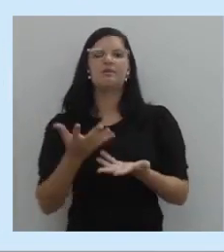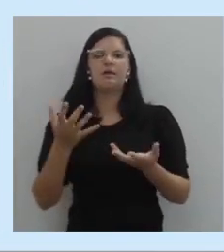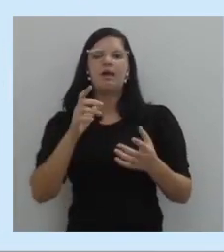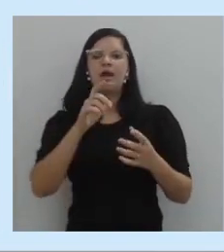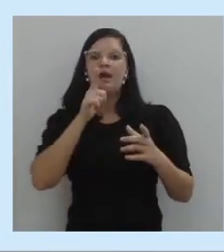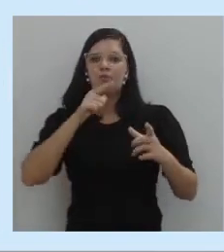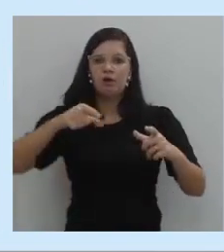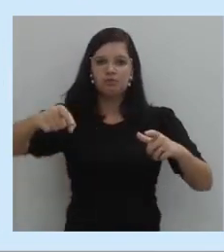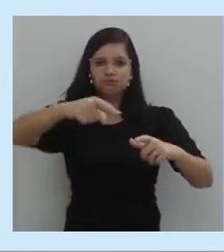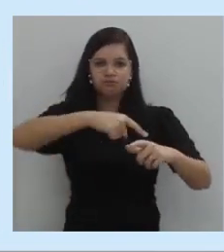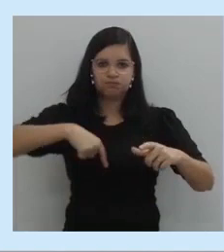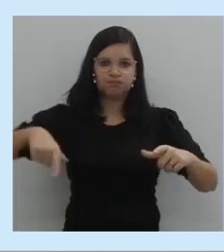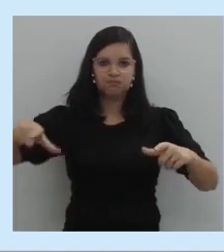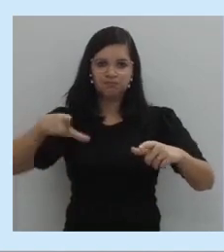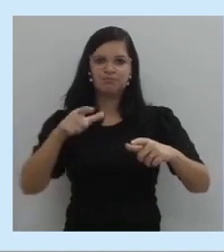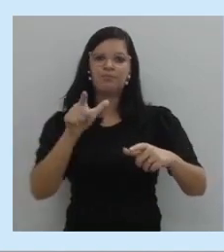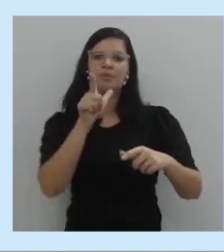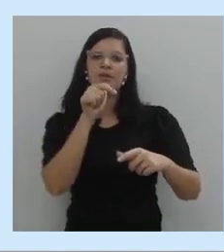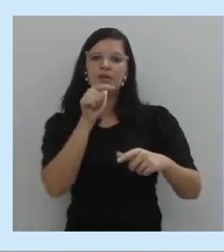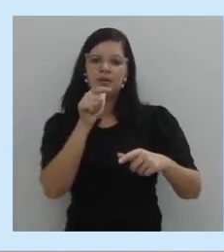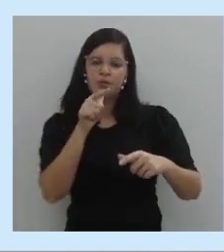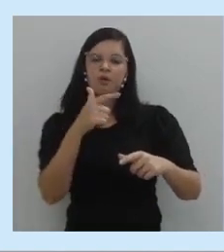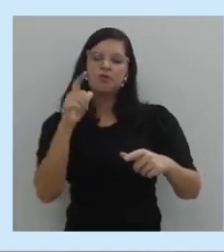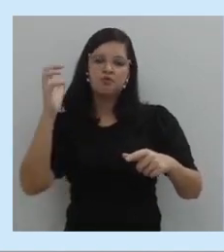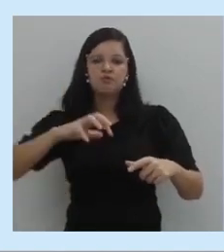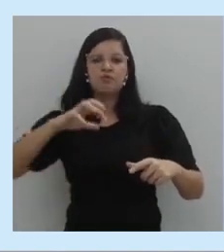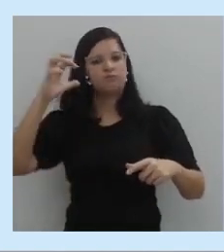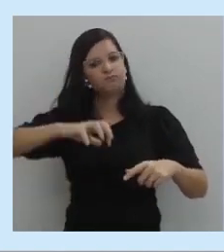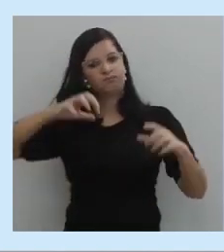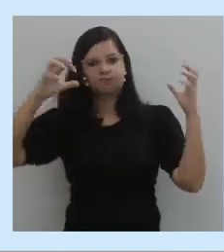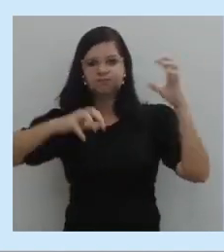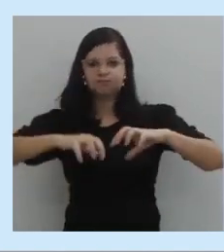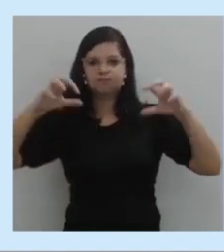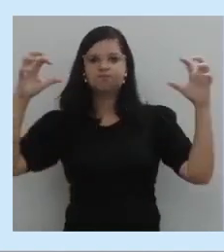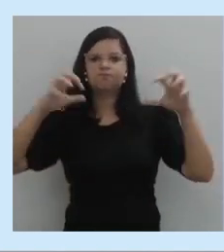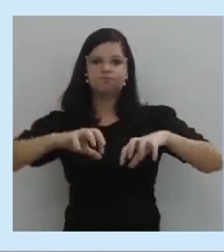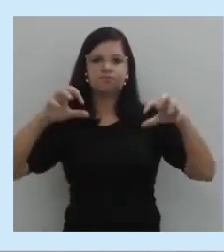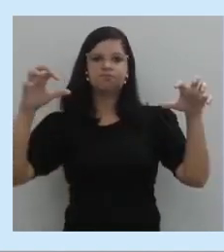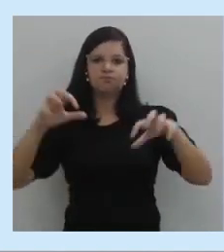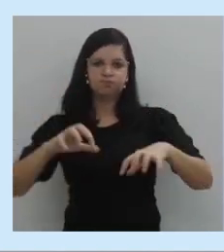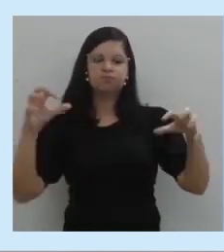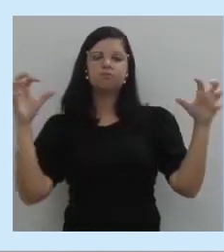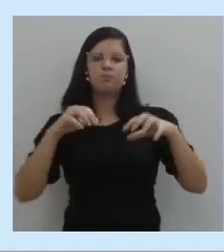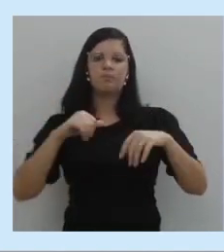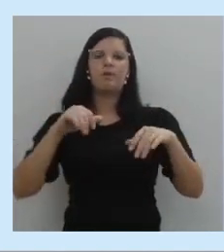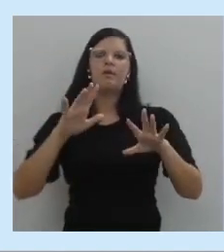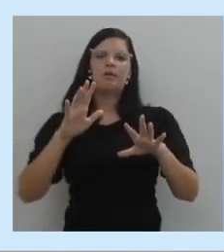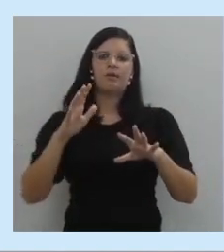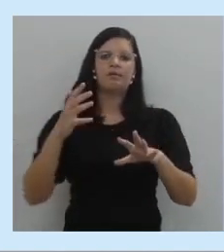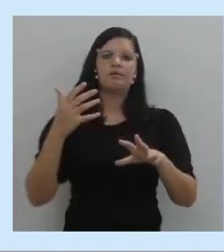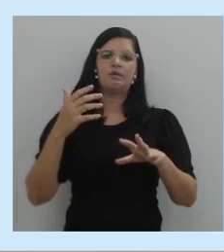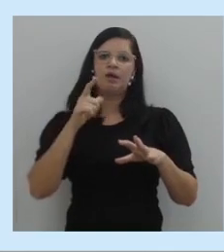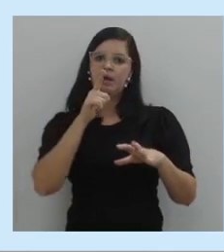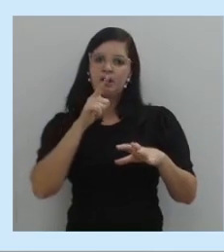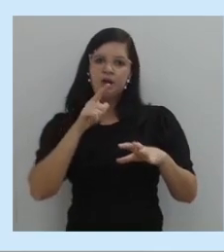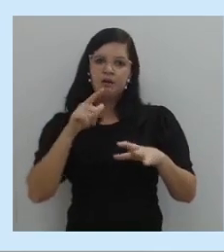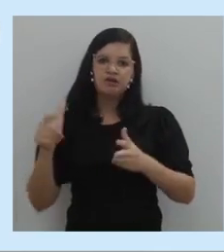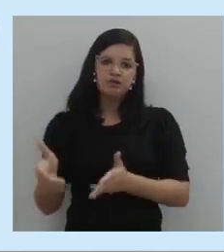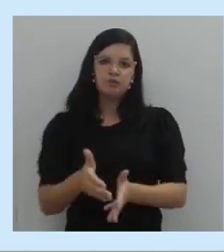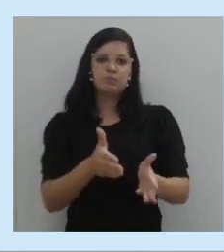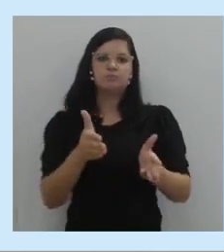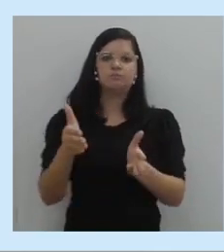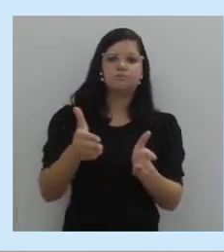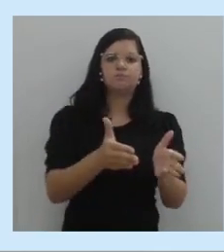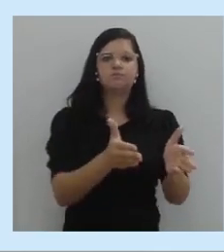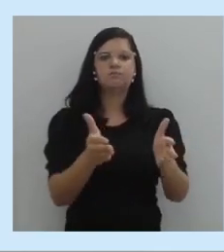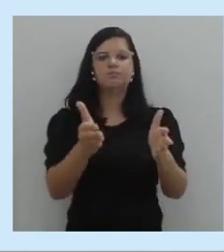bacias hidrográficas que recebem uma maior concentração de chuvas, é nas áreas das bacias também que há uma concentração maior de